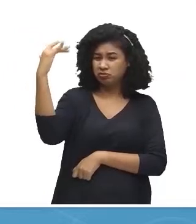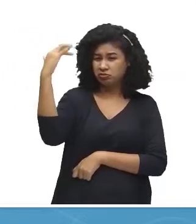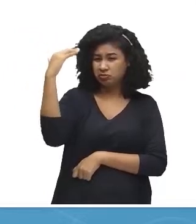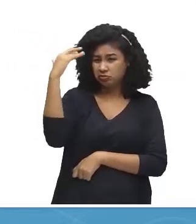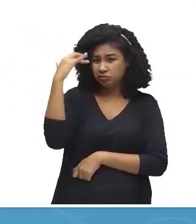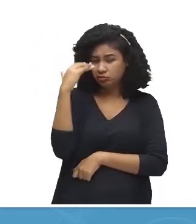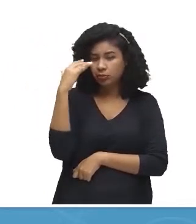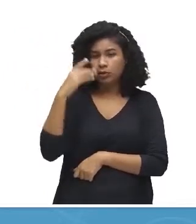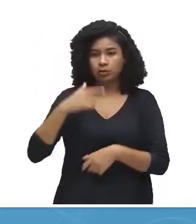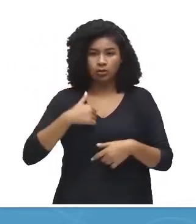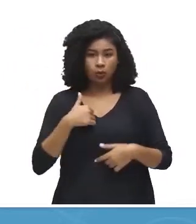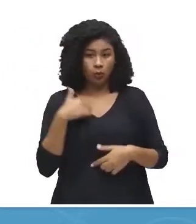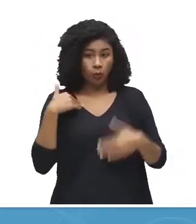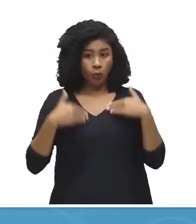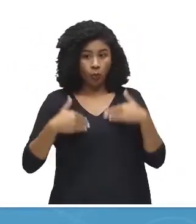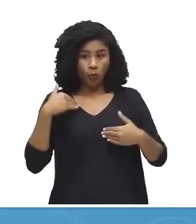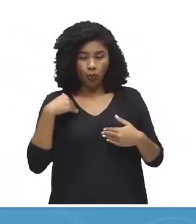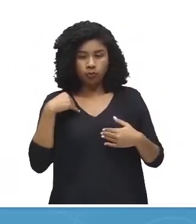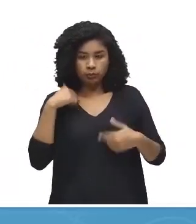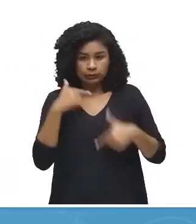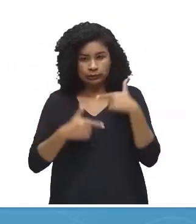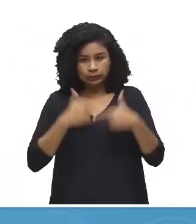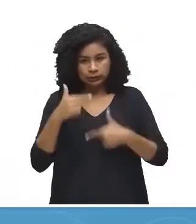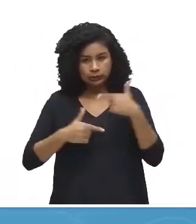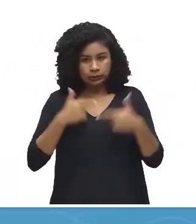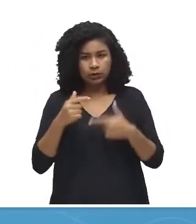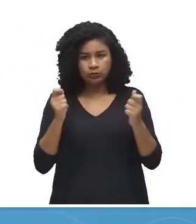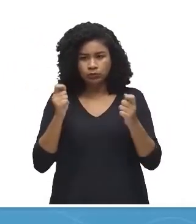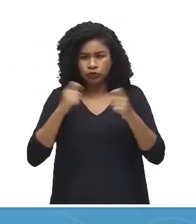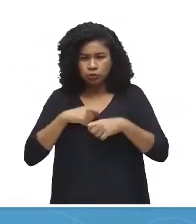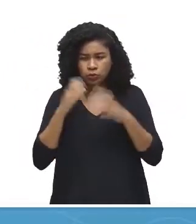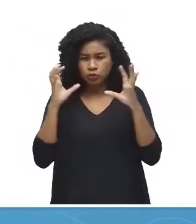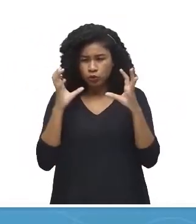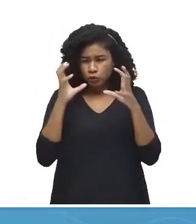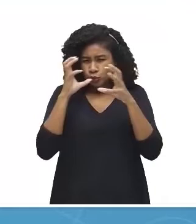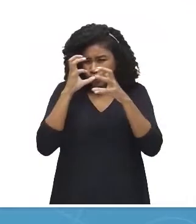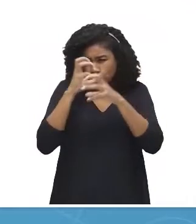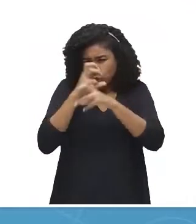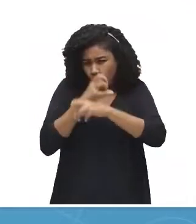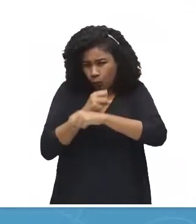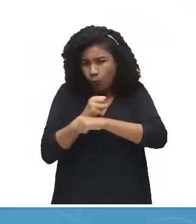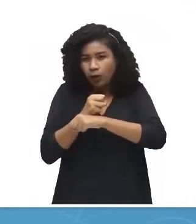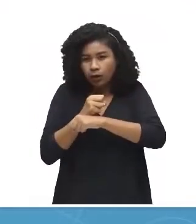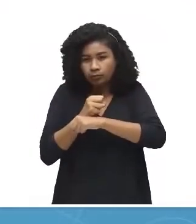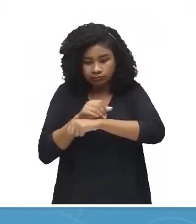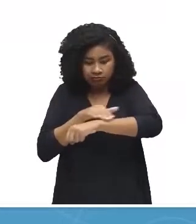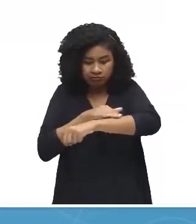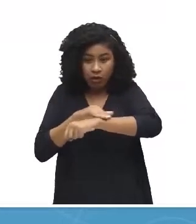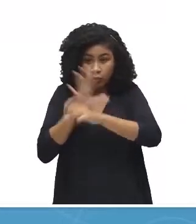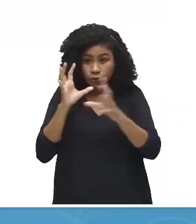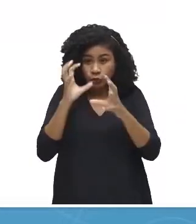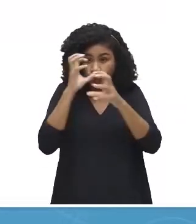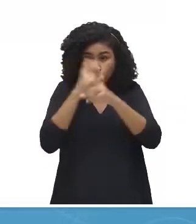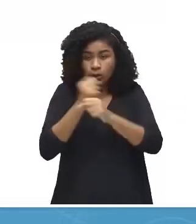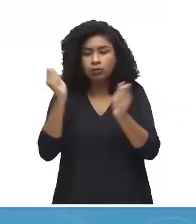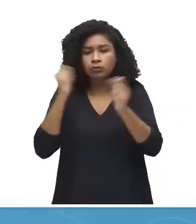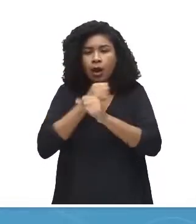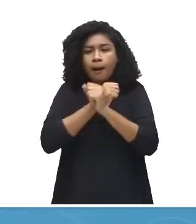melanócitos começam a trabalhar, deixam a nossa pele mais escura, justamente para proteger contra os raios ultravioletas do